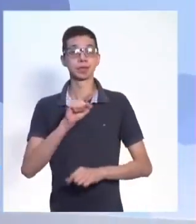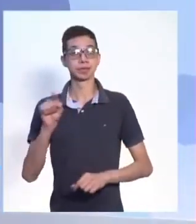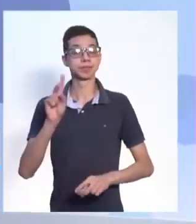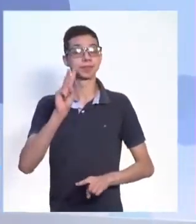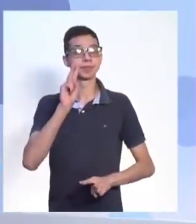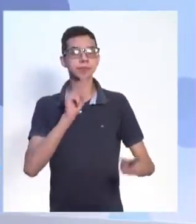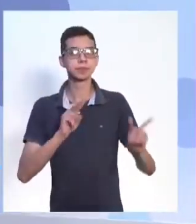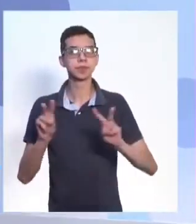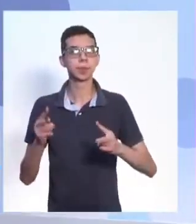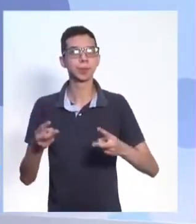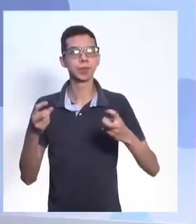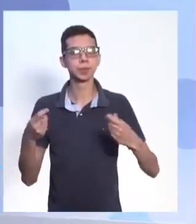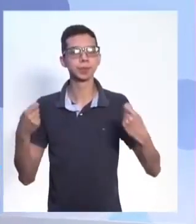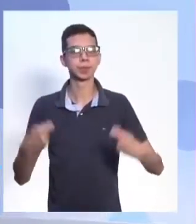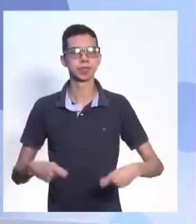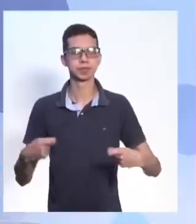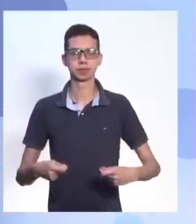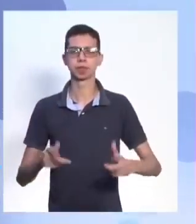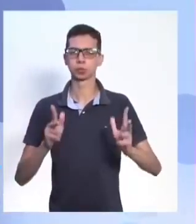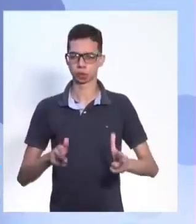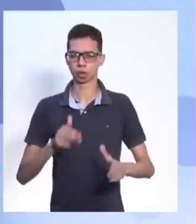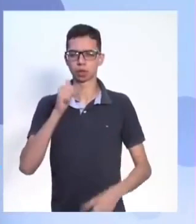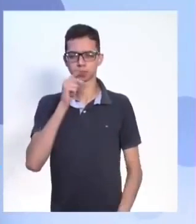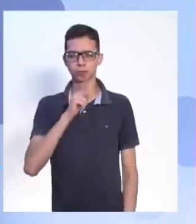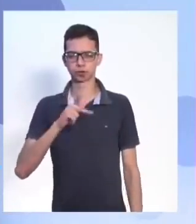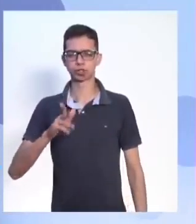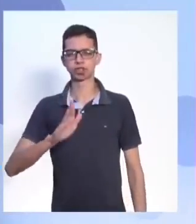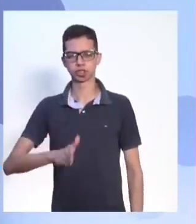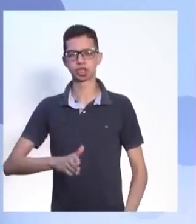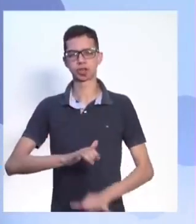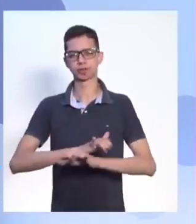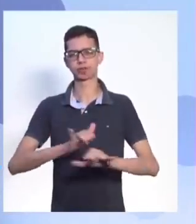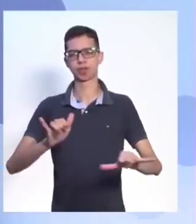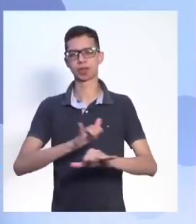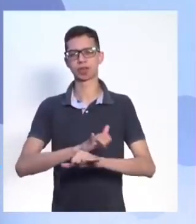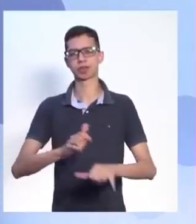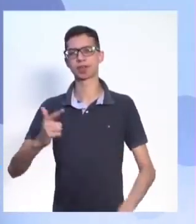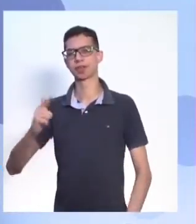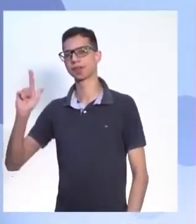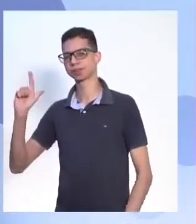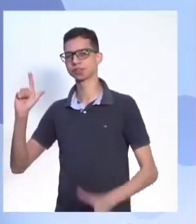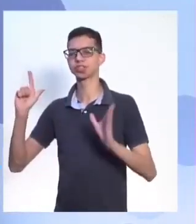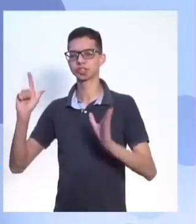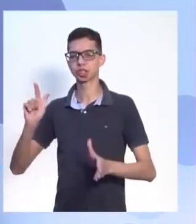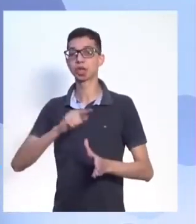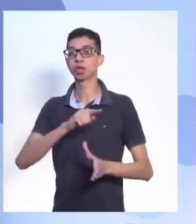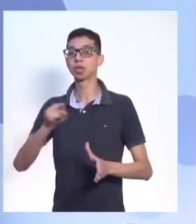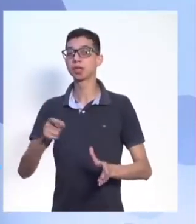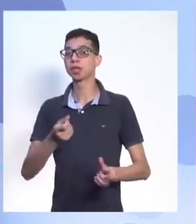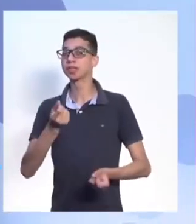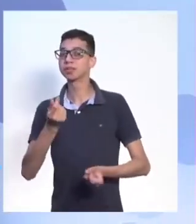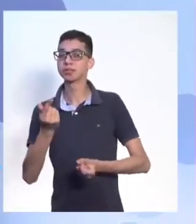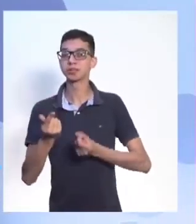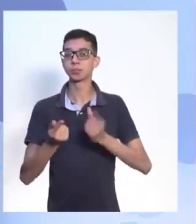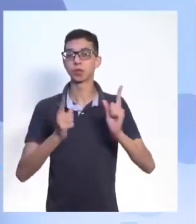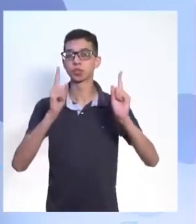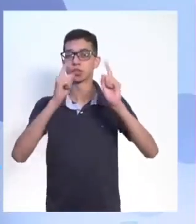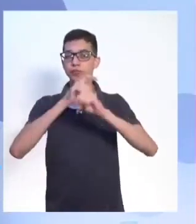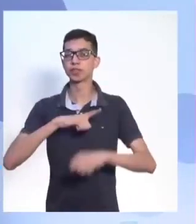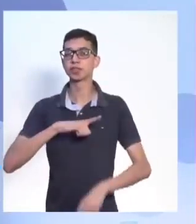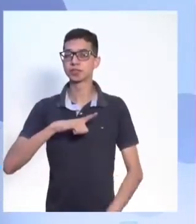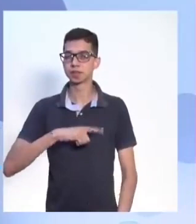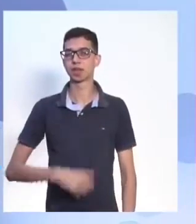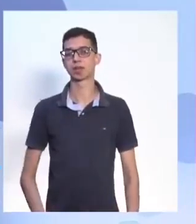que a gente tem que ter, inclusive a professora colocou aqui, né? Às vezes os alunos têm alguma dificuldade. Essas aulas base, essas